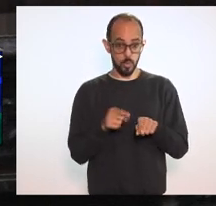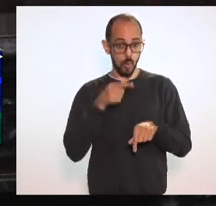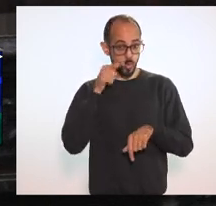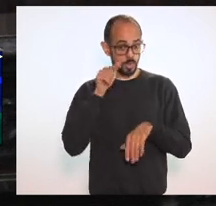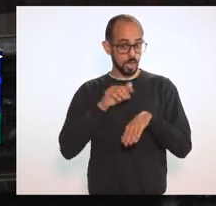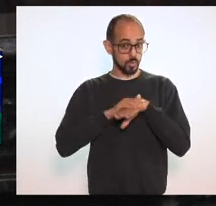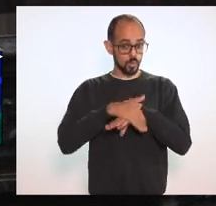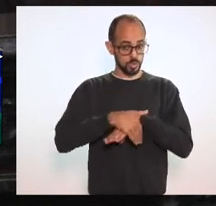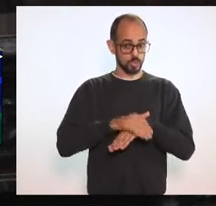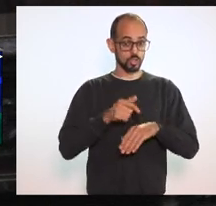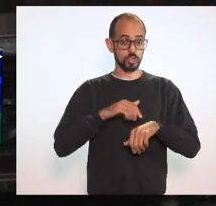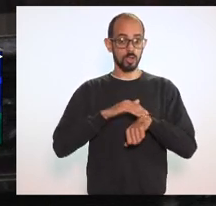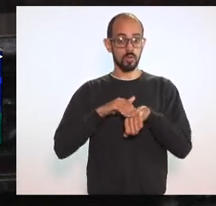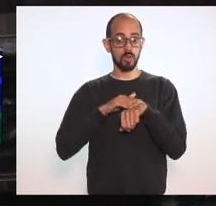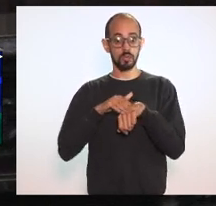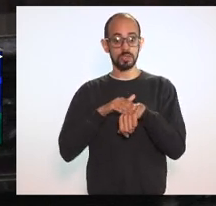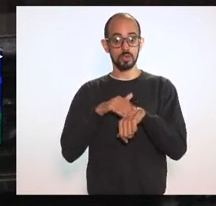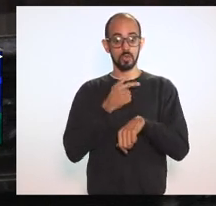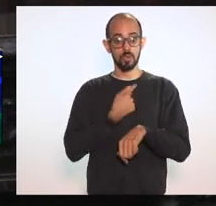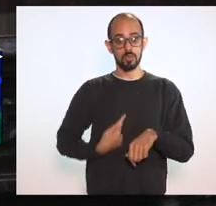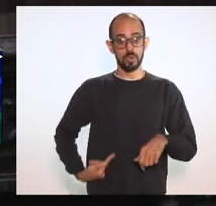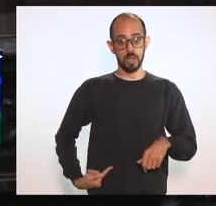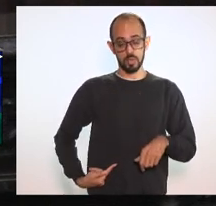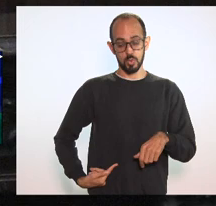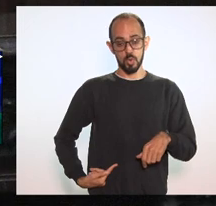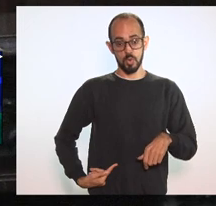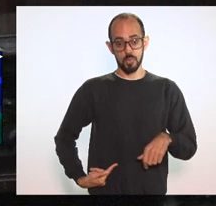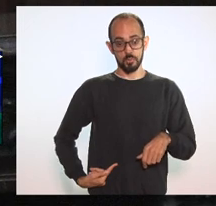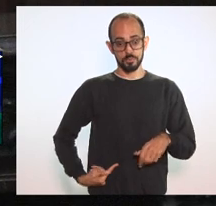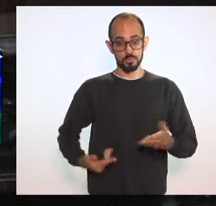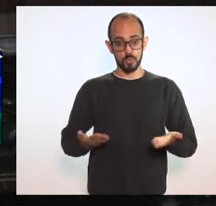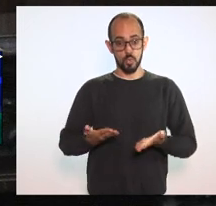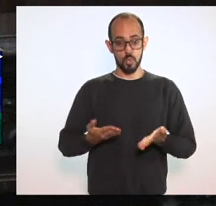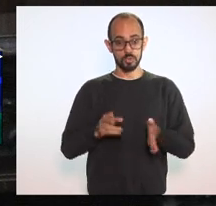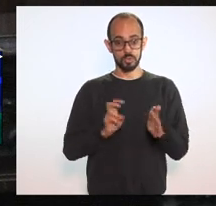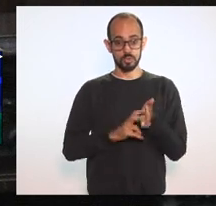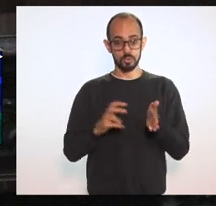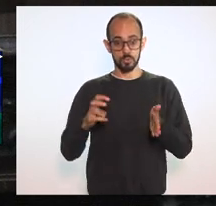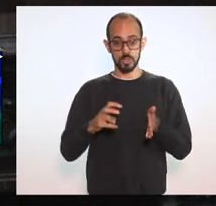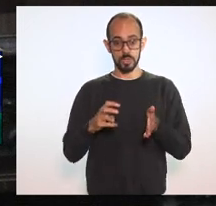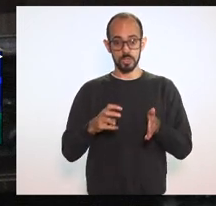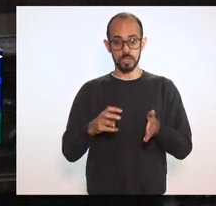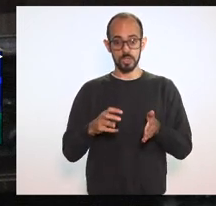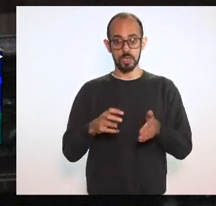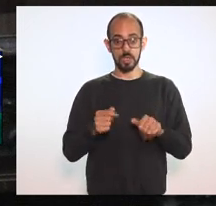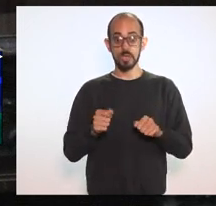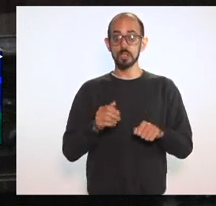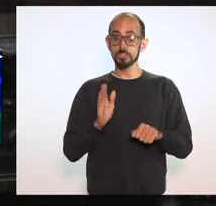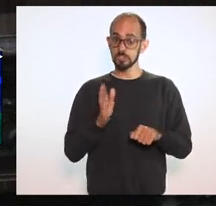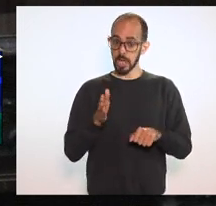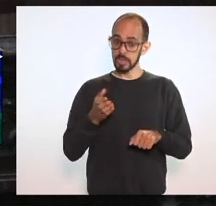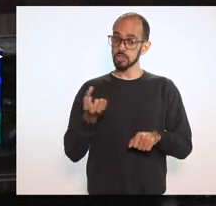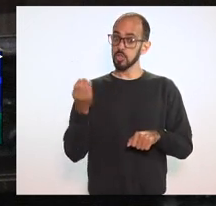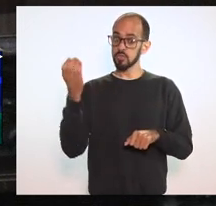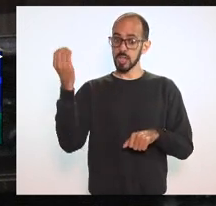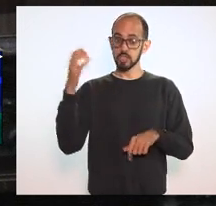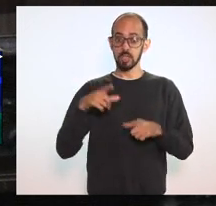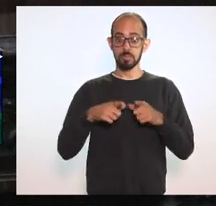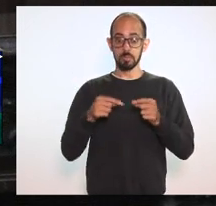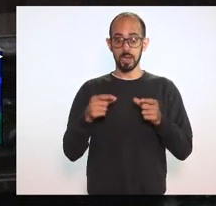ontem até a noite conversando com o governador que que hoje pela manhã na primeira hora da manhã já estava em Brasília